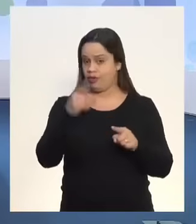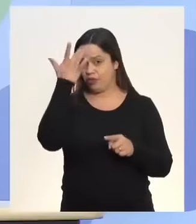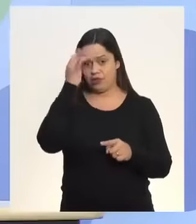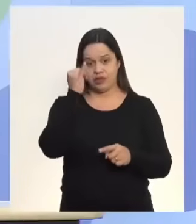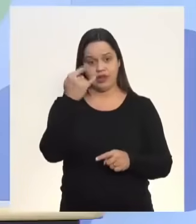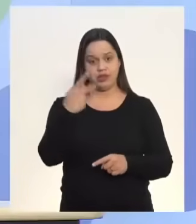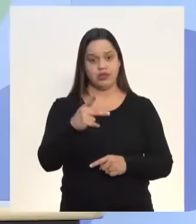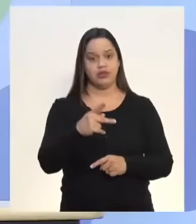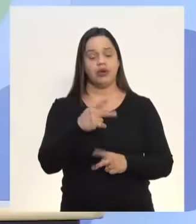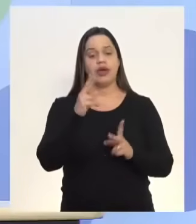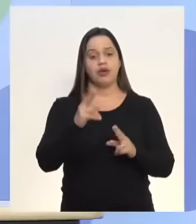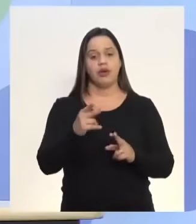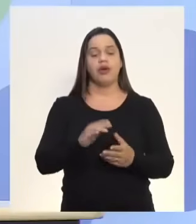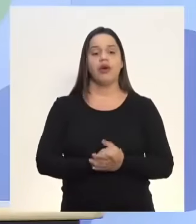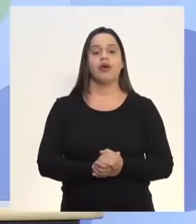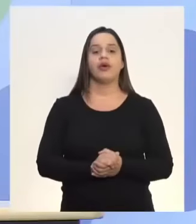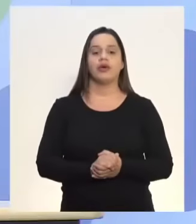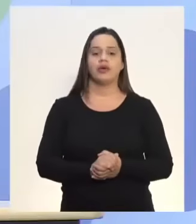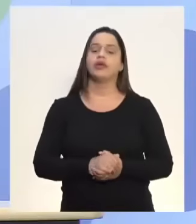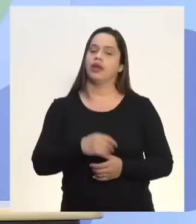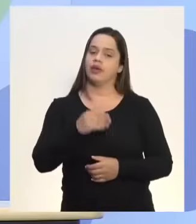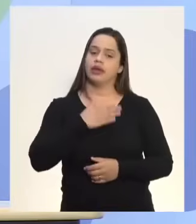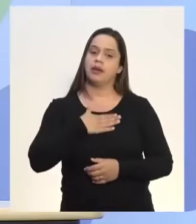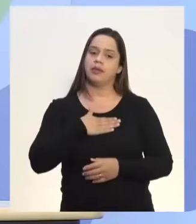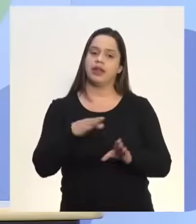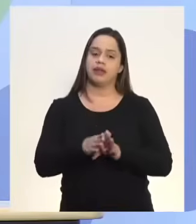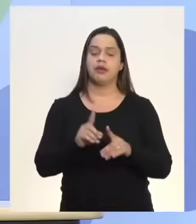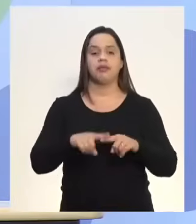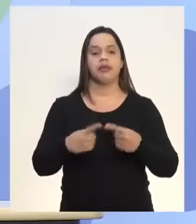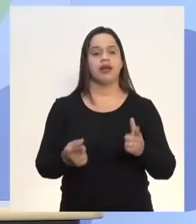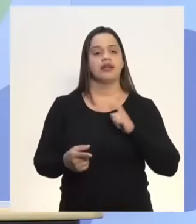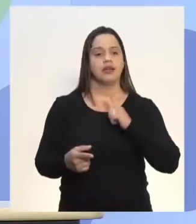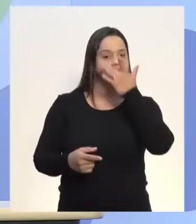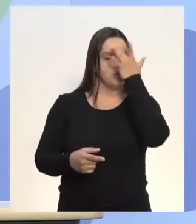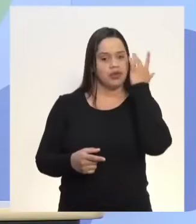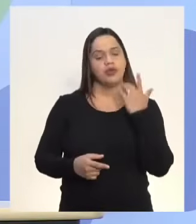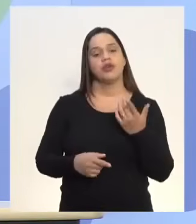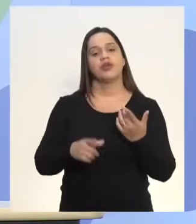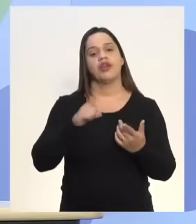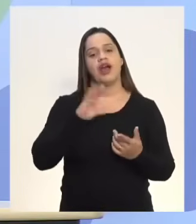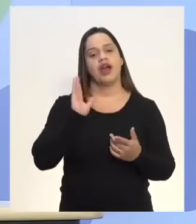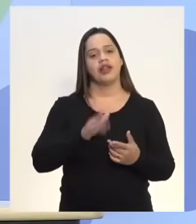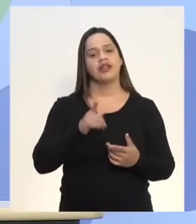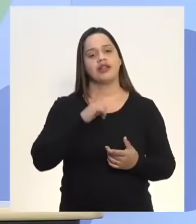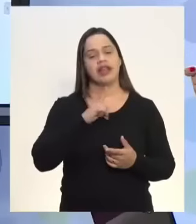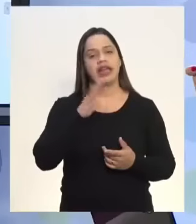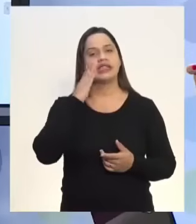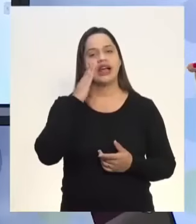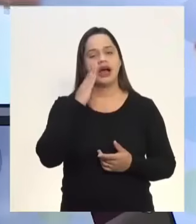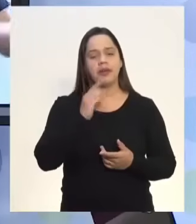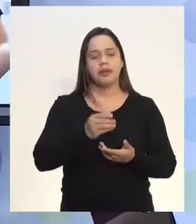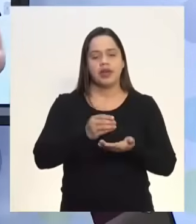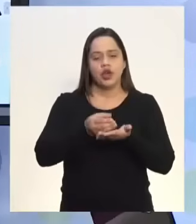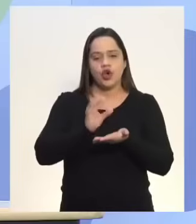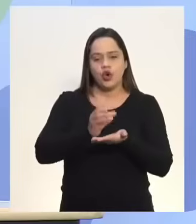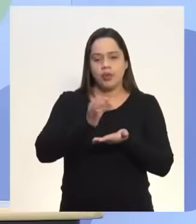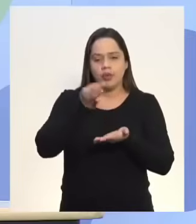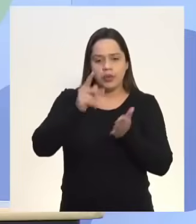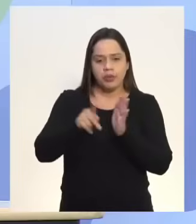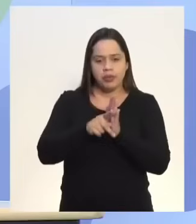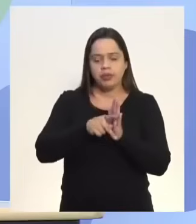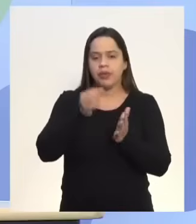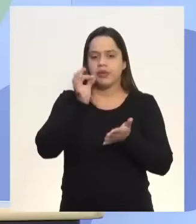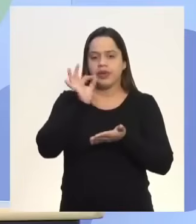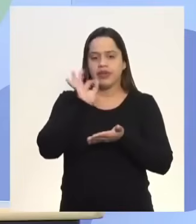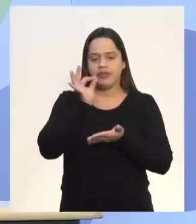Ale. Não, na minha ainda é o cubo de gelo, mas eu conheço gente que pega aquele copinho para café e faz ali no copinho